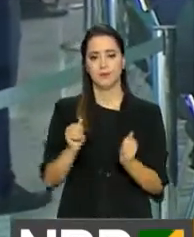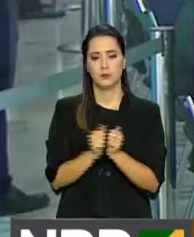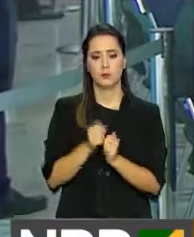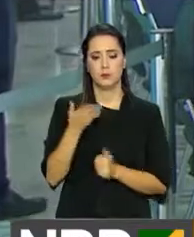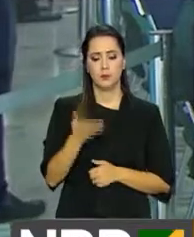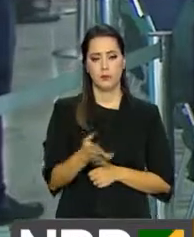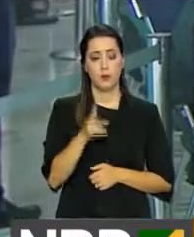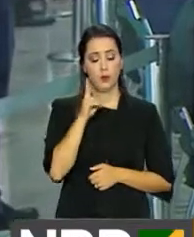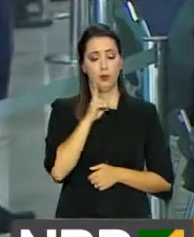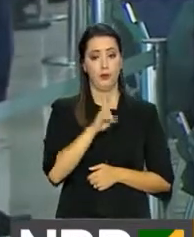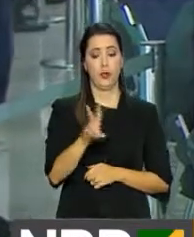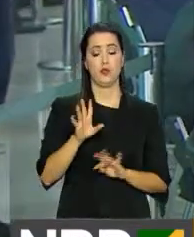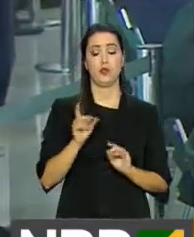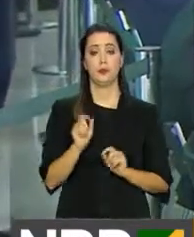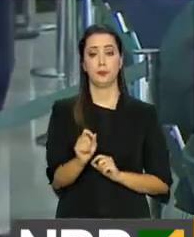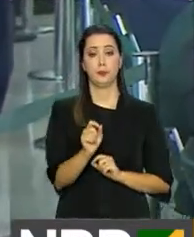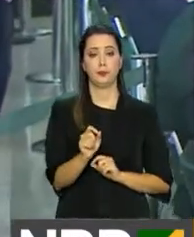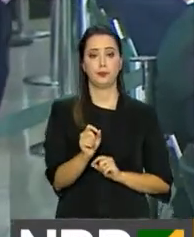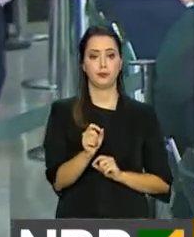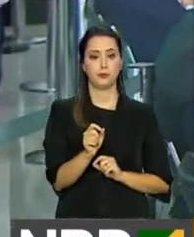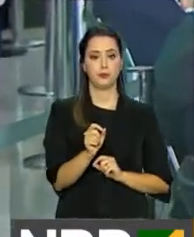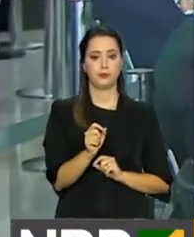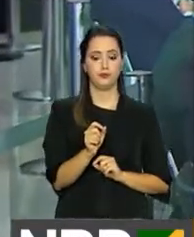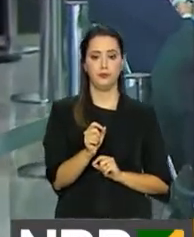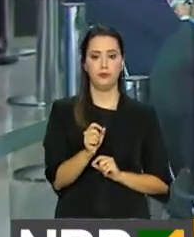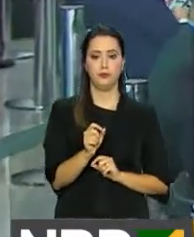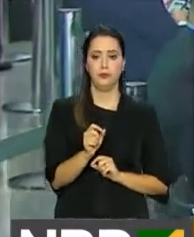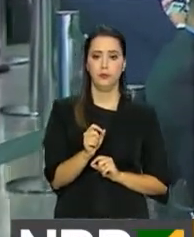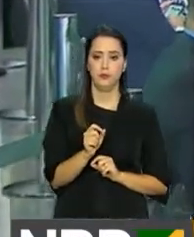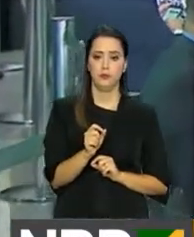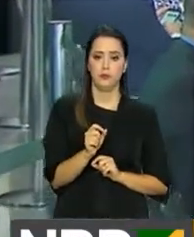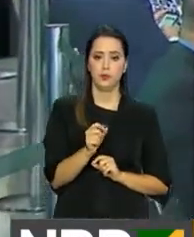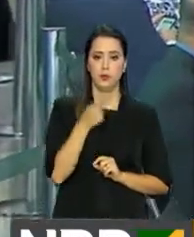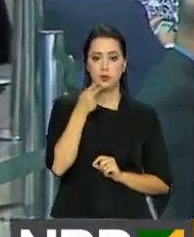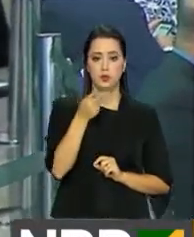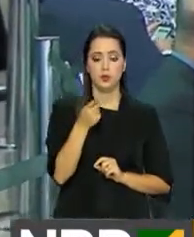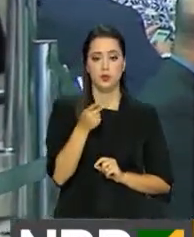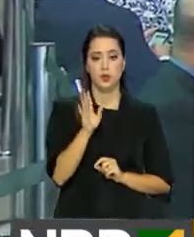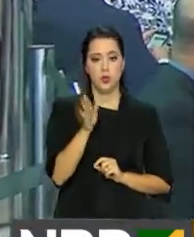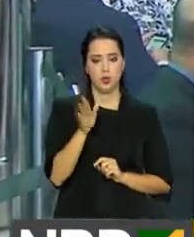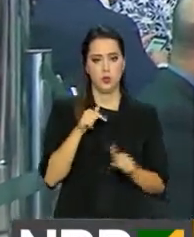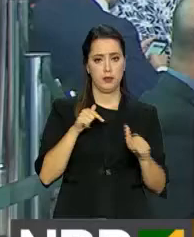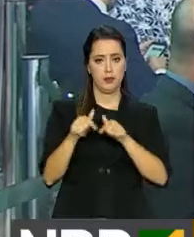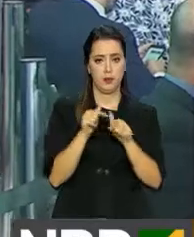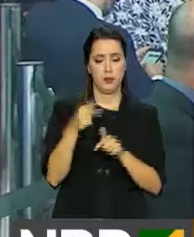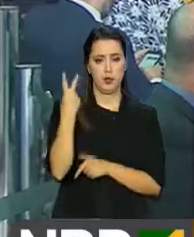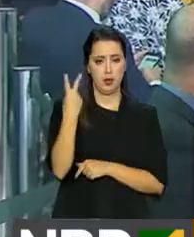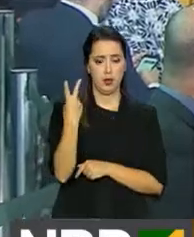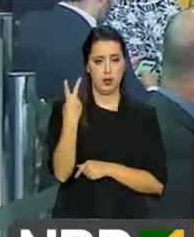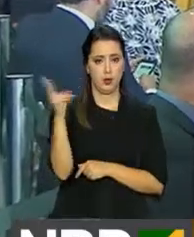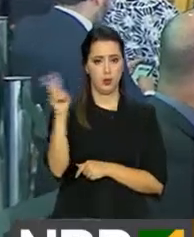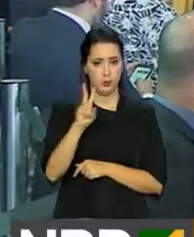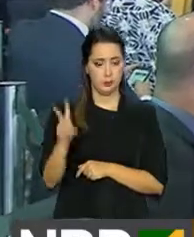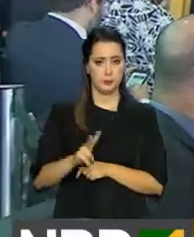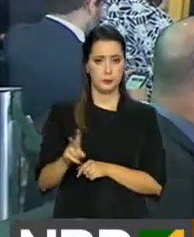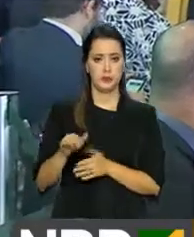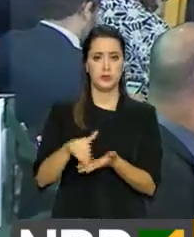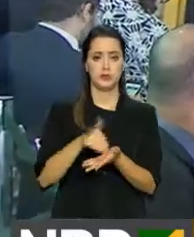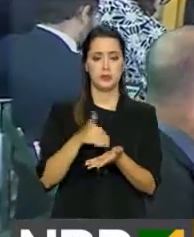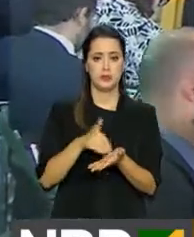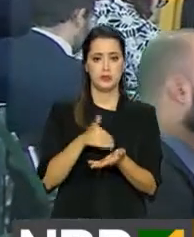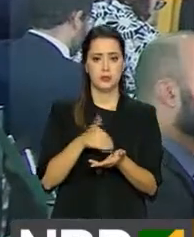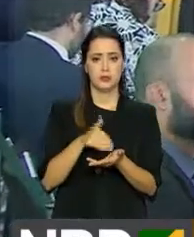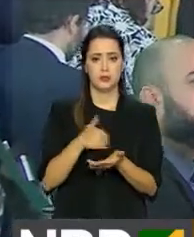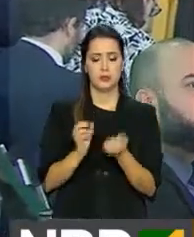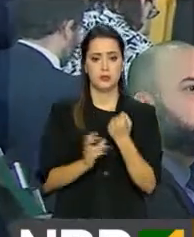veja que a eu ocupei duas vezes a secretaria da segurança pública de são paulo e sei